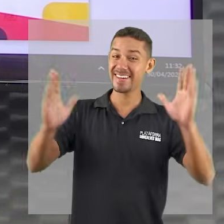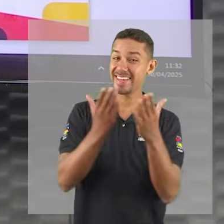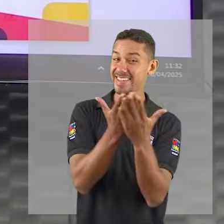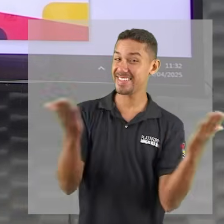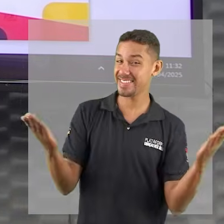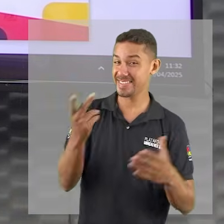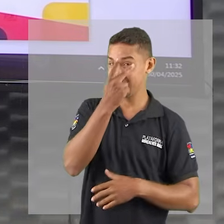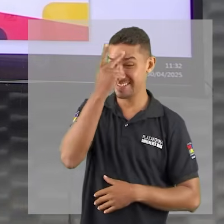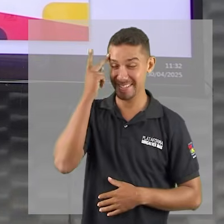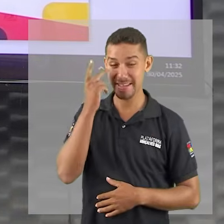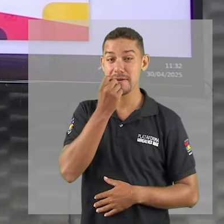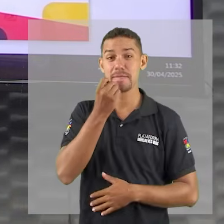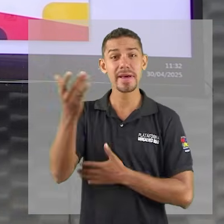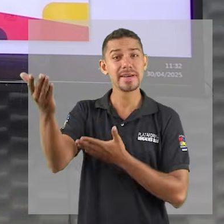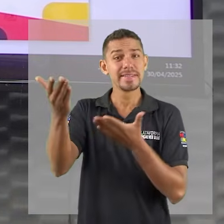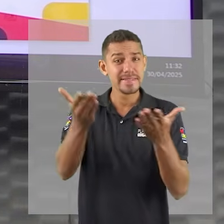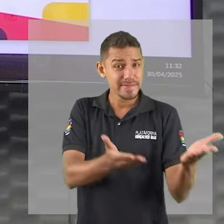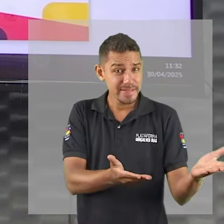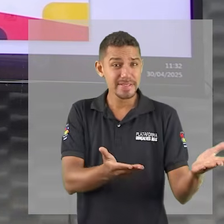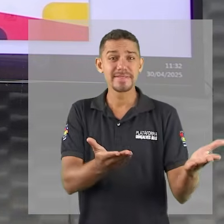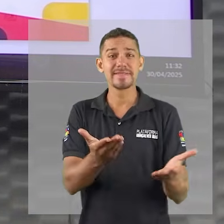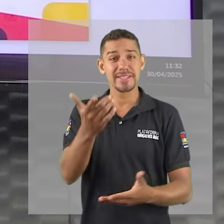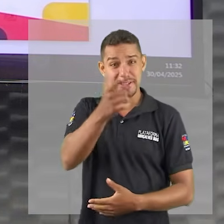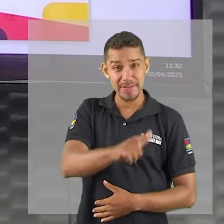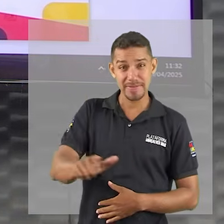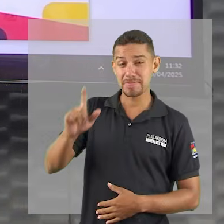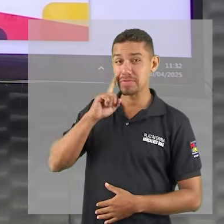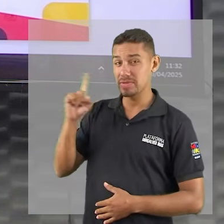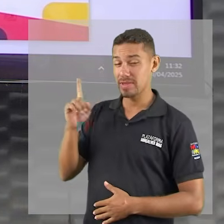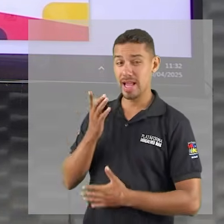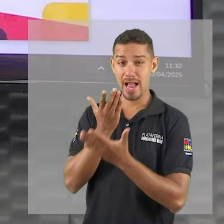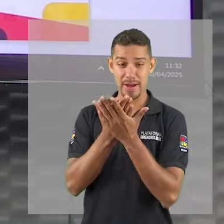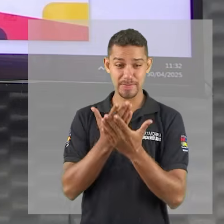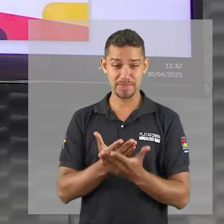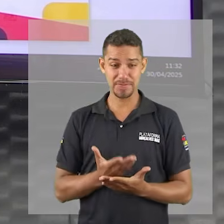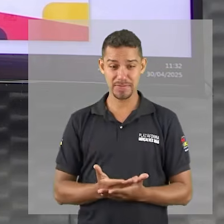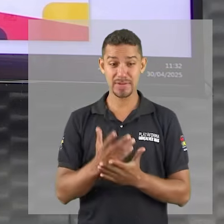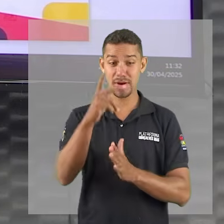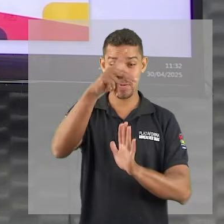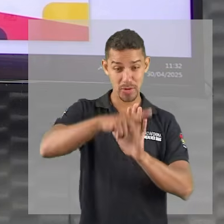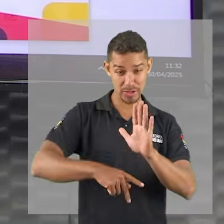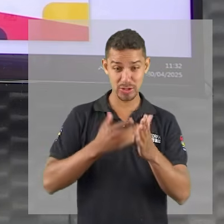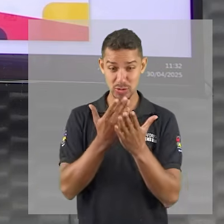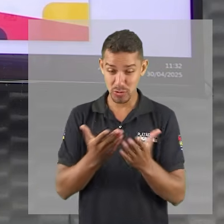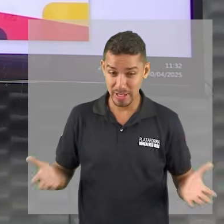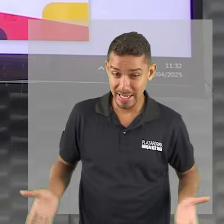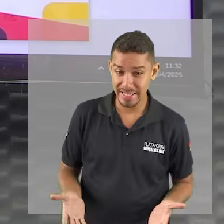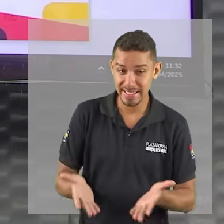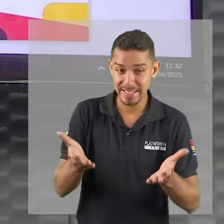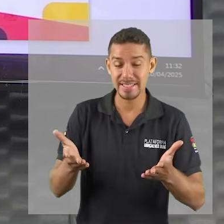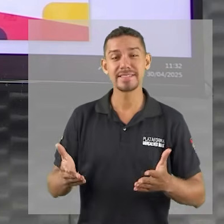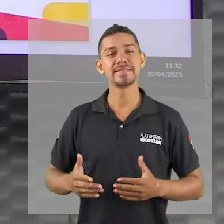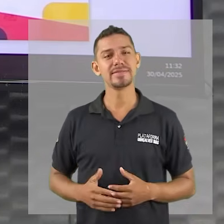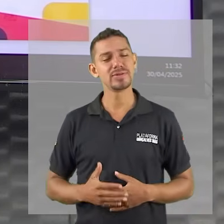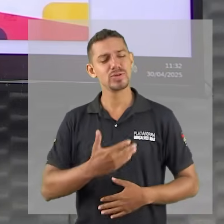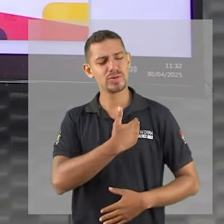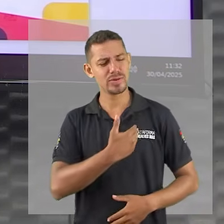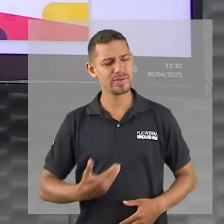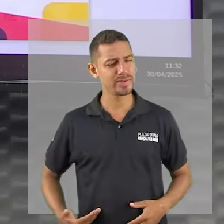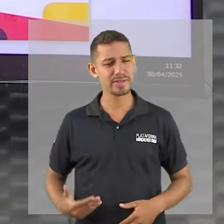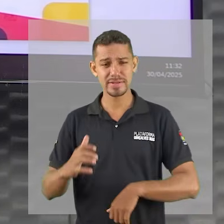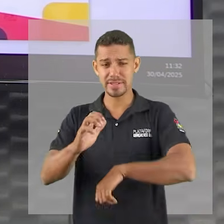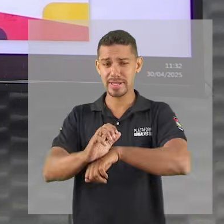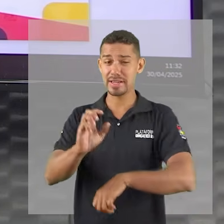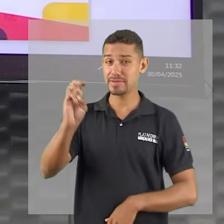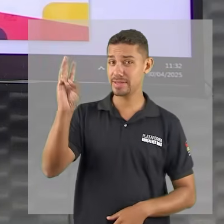Olá, pessoal, sejam bem-vindos, novamente a mais uma aula aqui do nosso projeto Estudaê, uma parceria do Governo do Estado